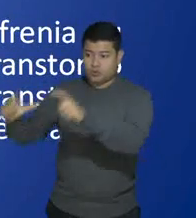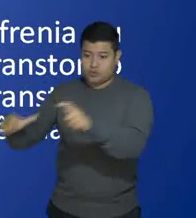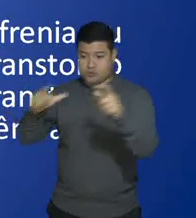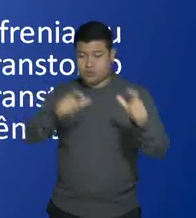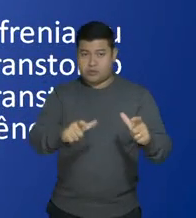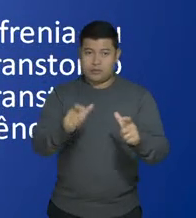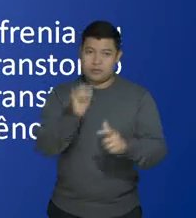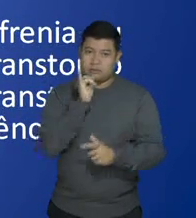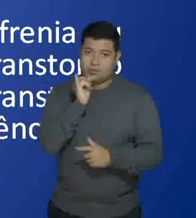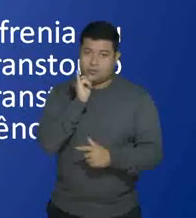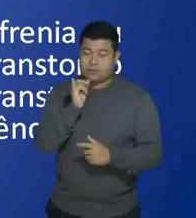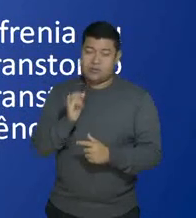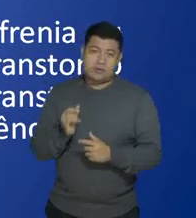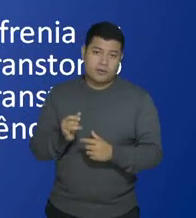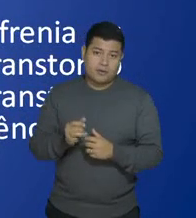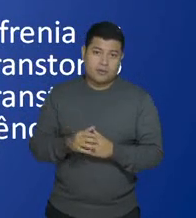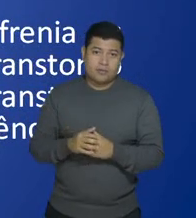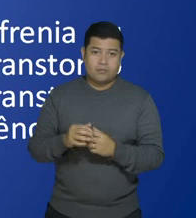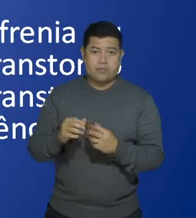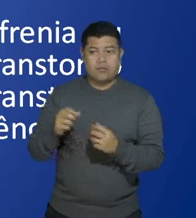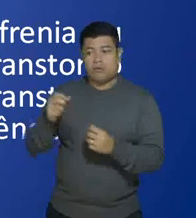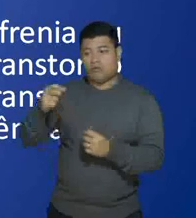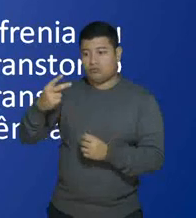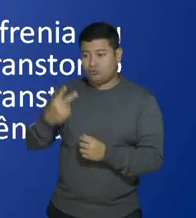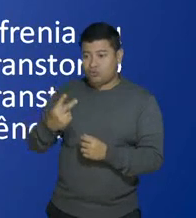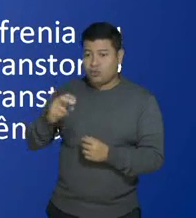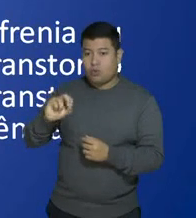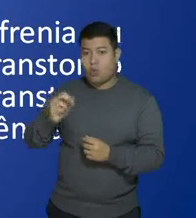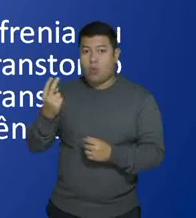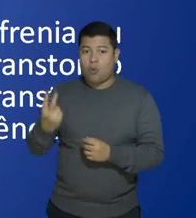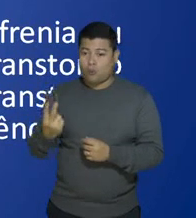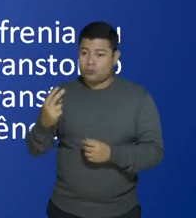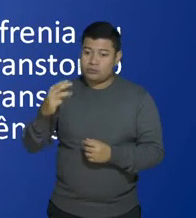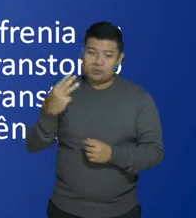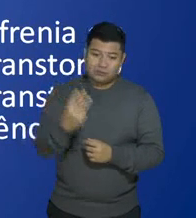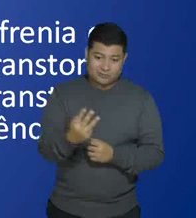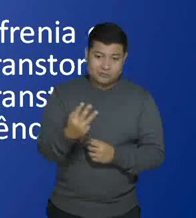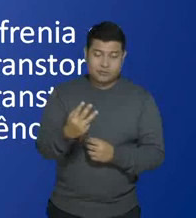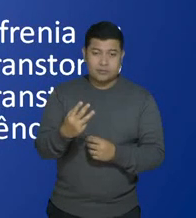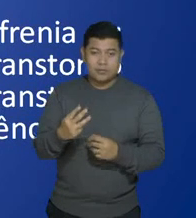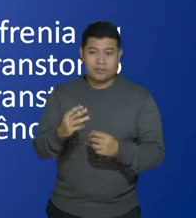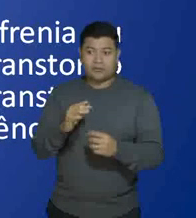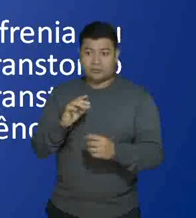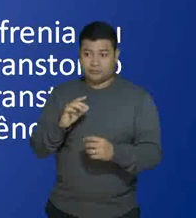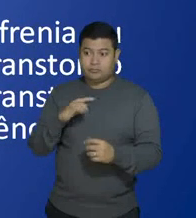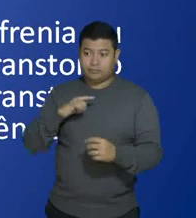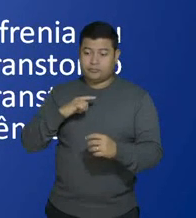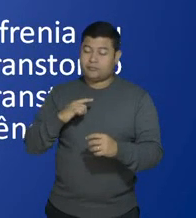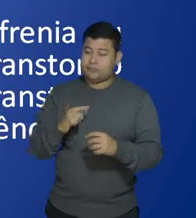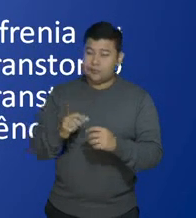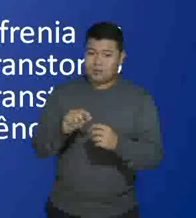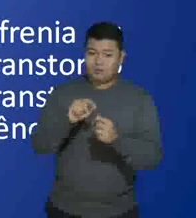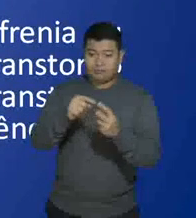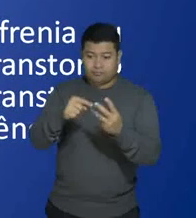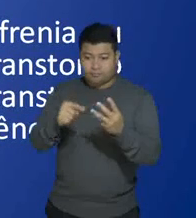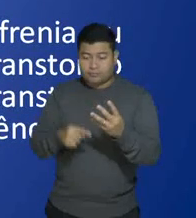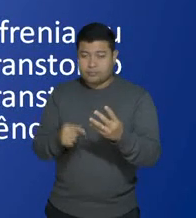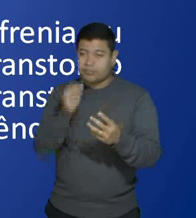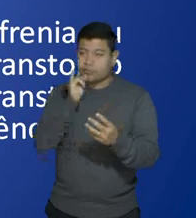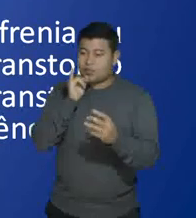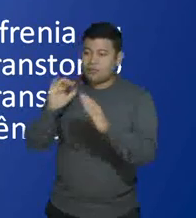comprometimento dessas ou de duas ou de três desses sintomas, mas tem que estar na escola, em